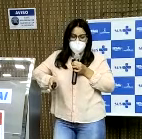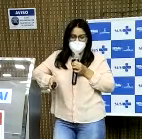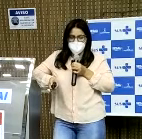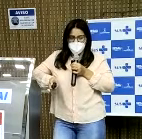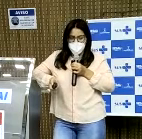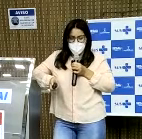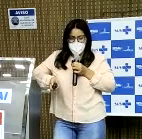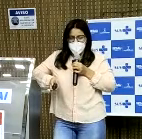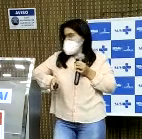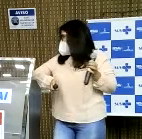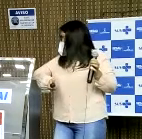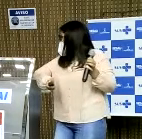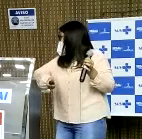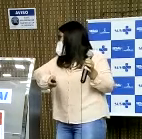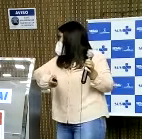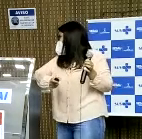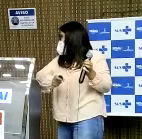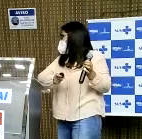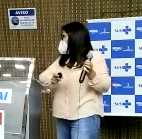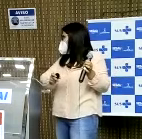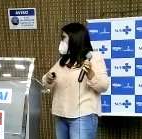01. Preso no Brasil.